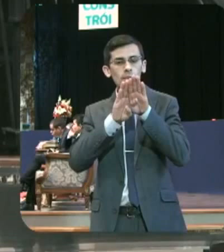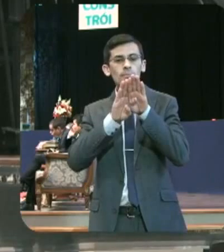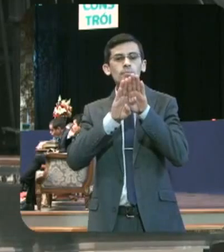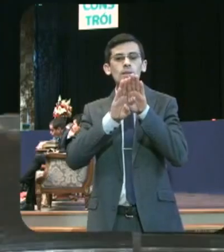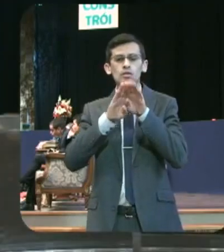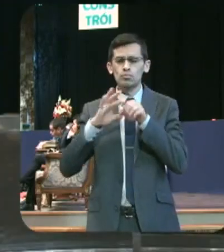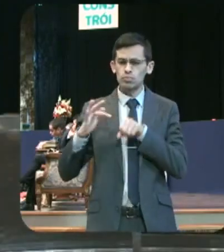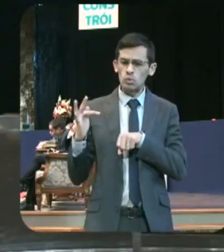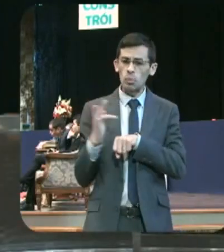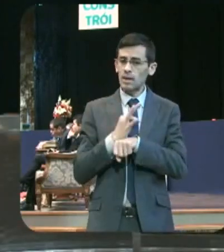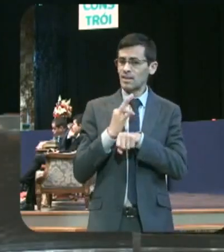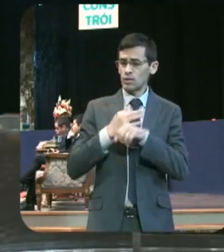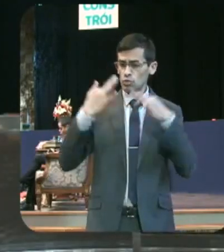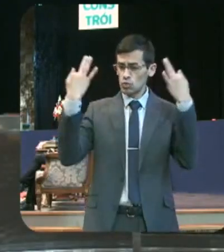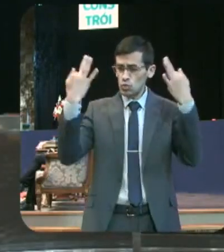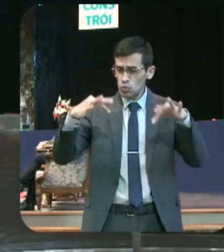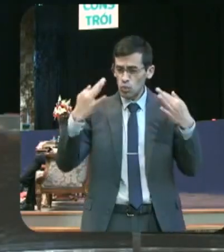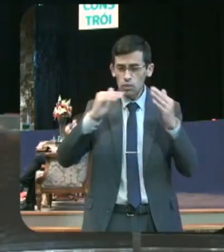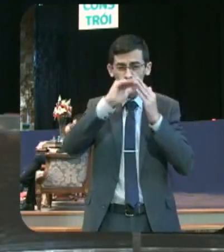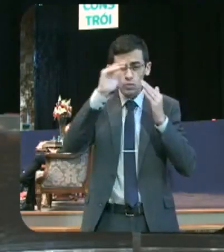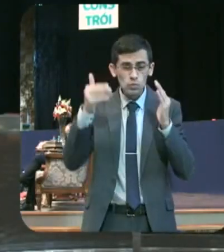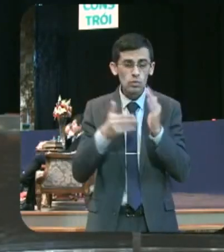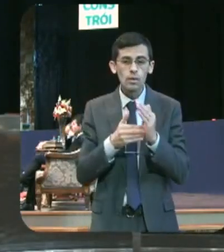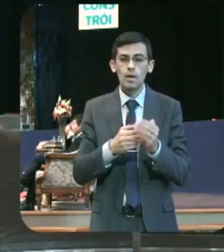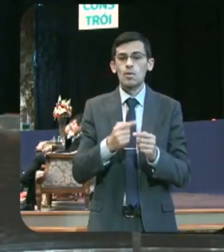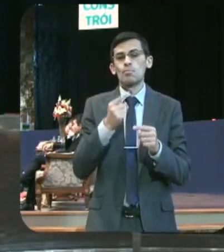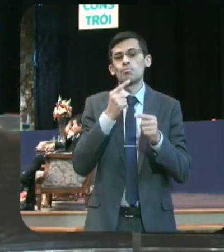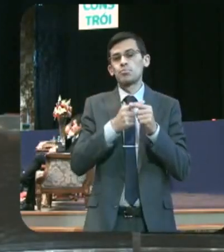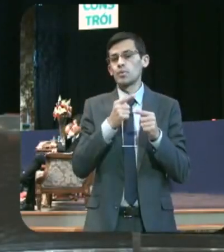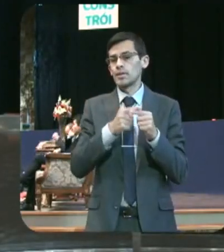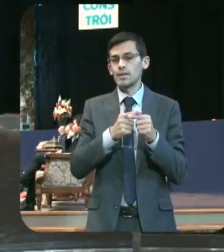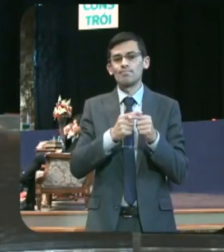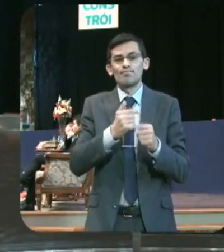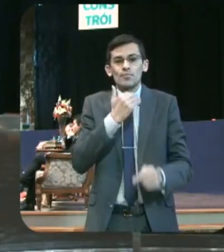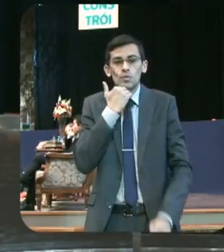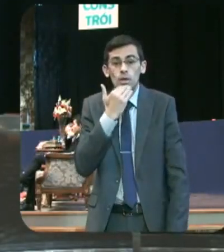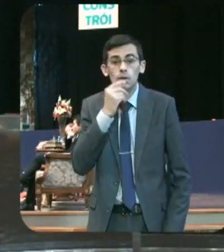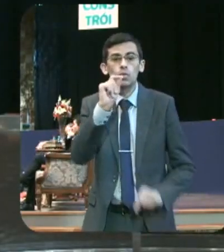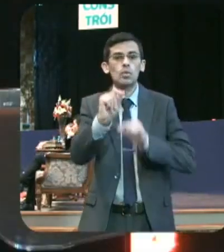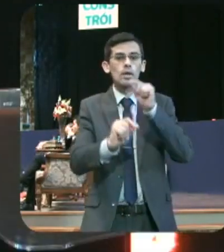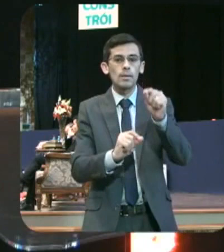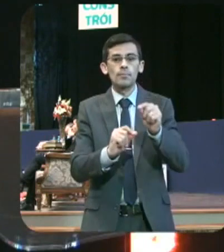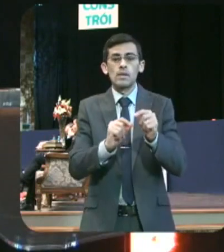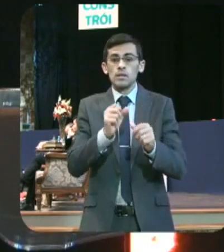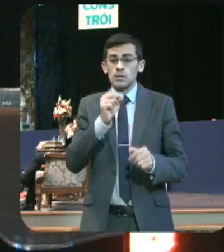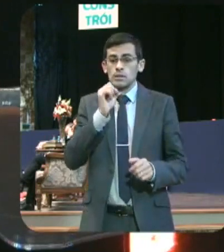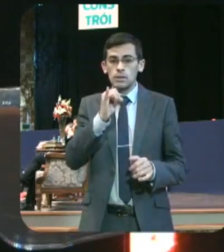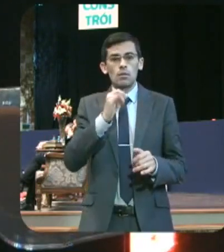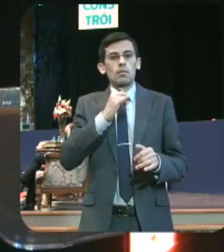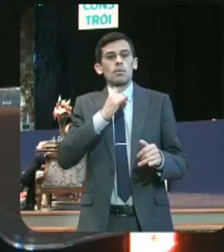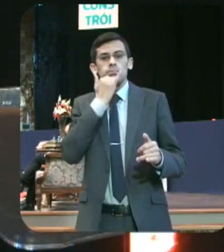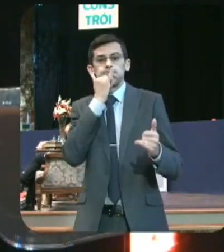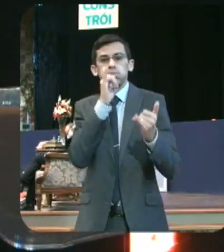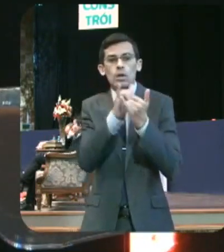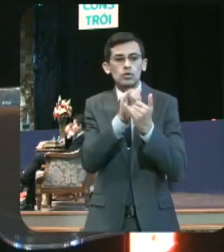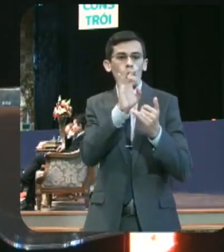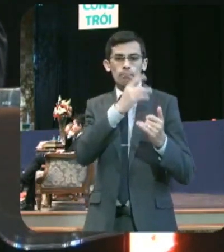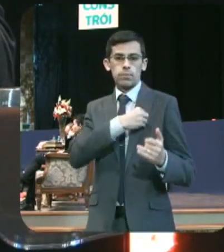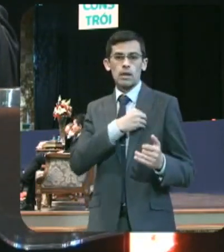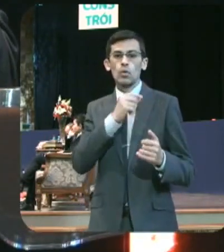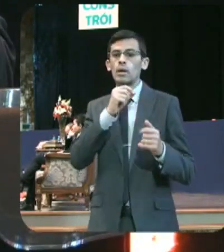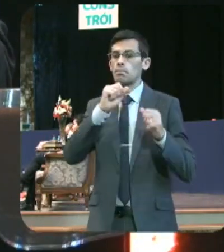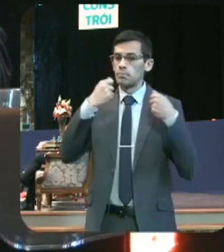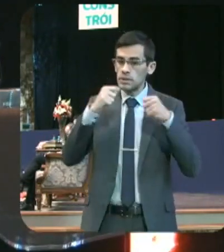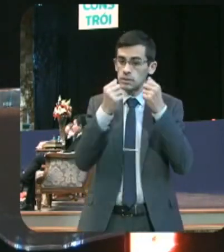carregar as nossas dores. Sabe por quê? Porque não tem jeito, queridos, dele tratar o pecado se ele não